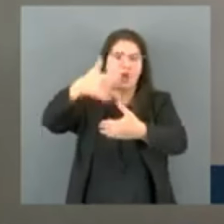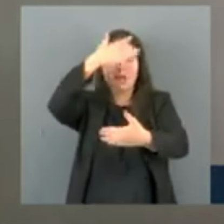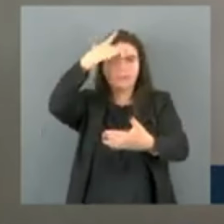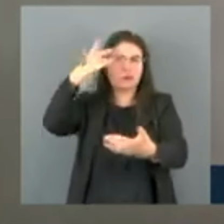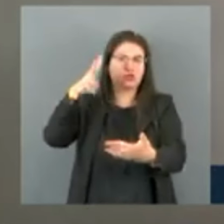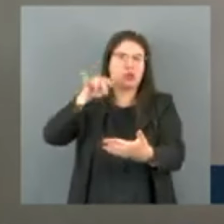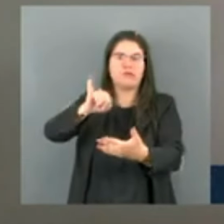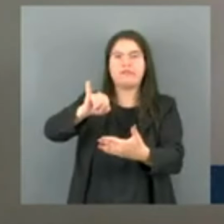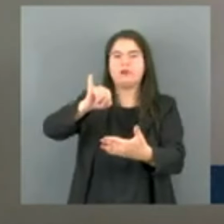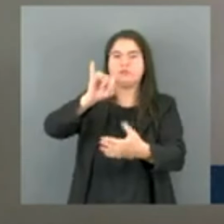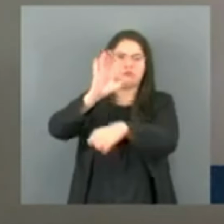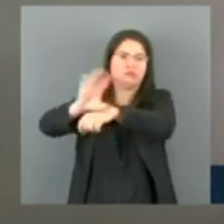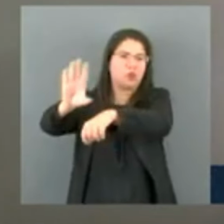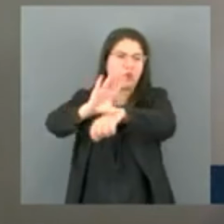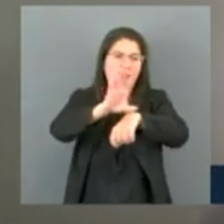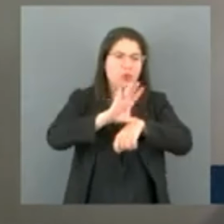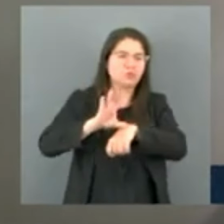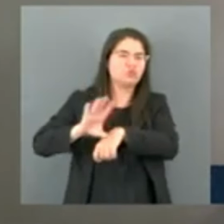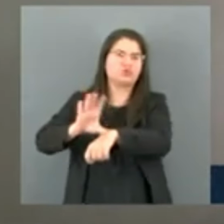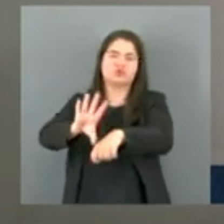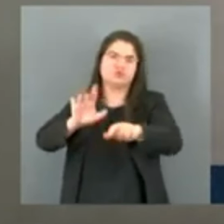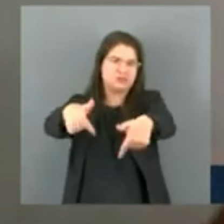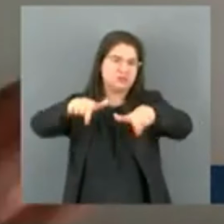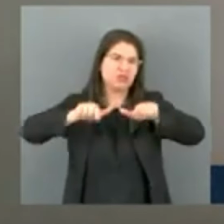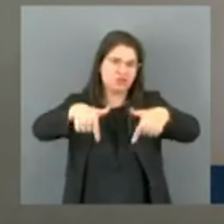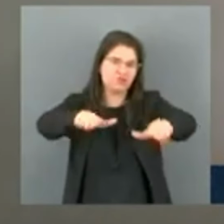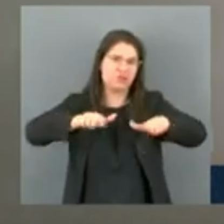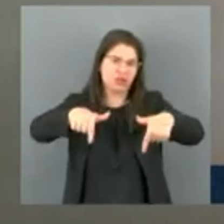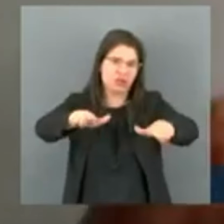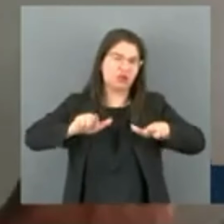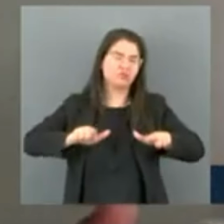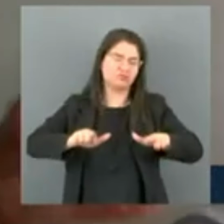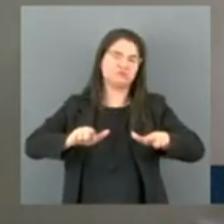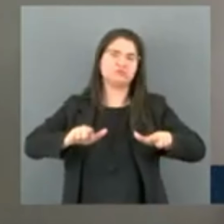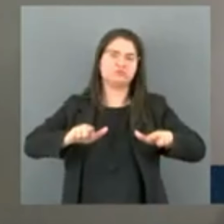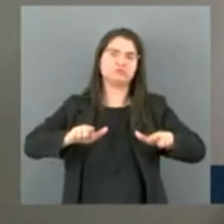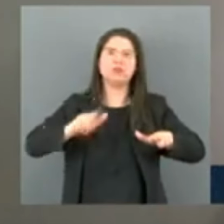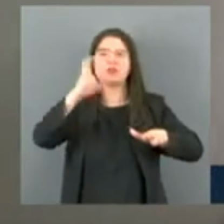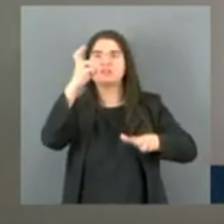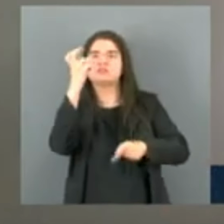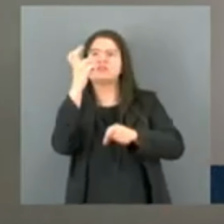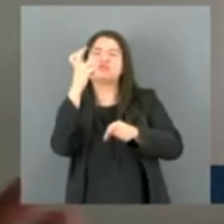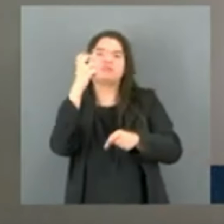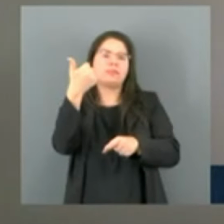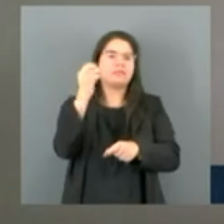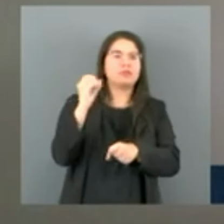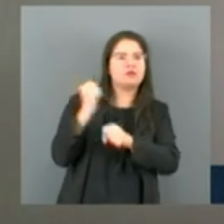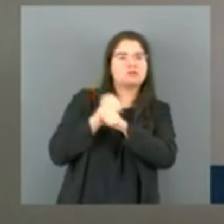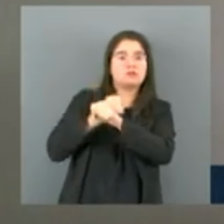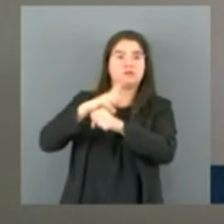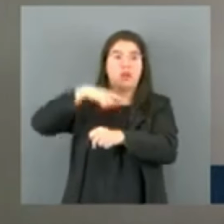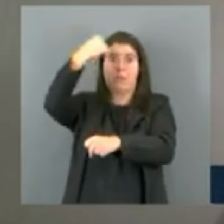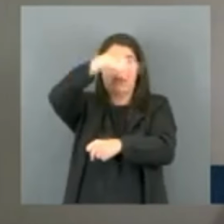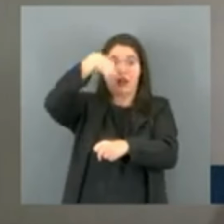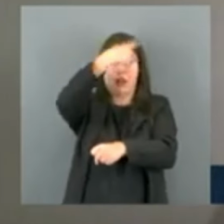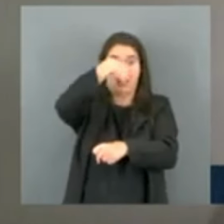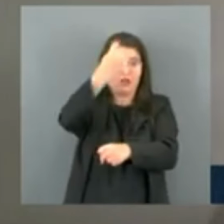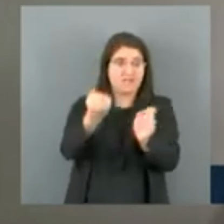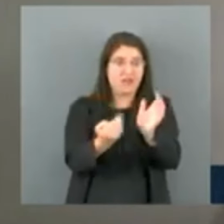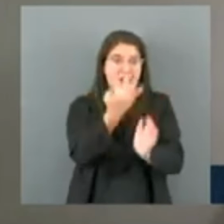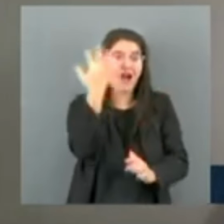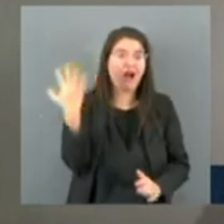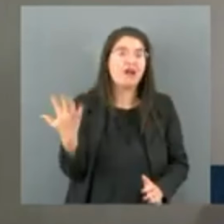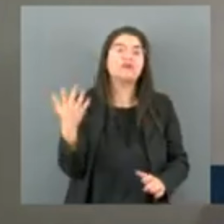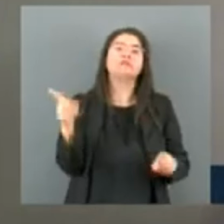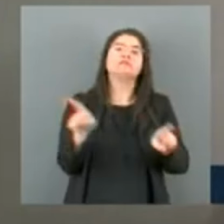através de diversos pequenos certificados. E ao longo de 5, 10 anos, você tem uma carga horária bem elevada, né?